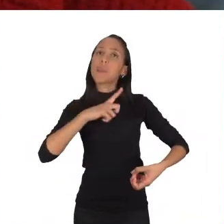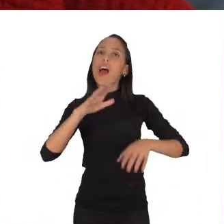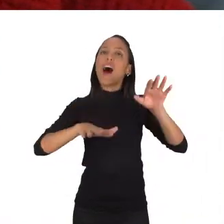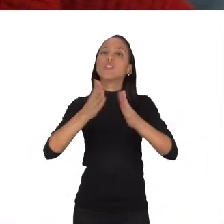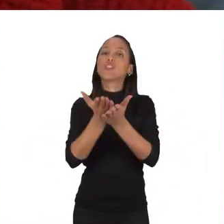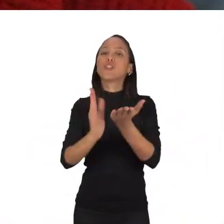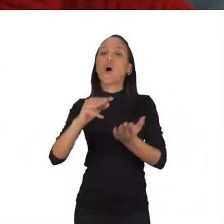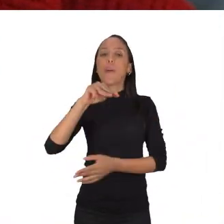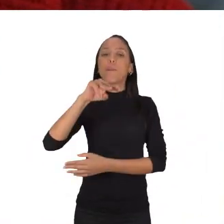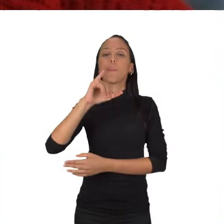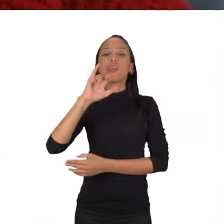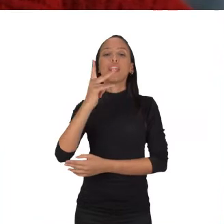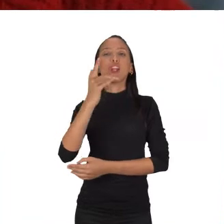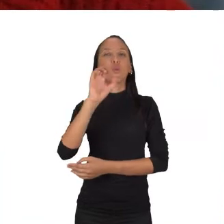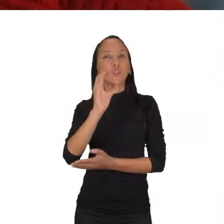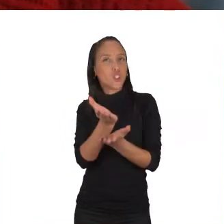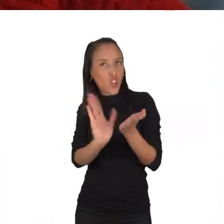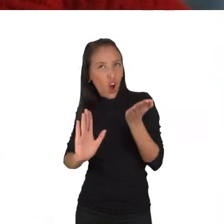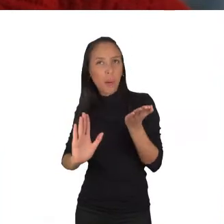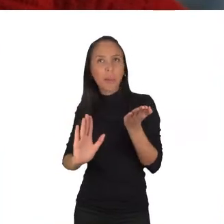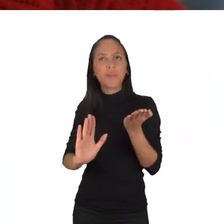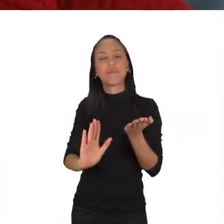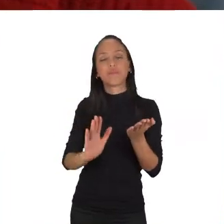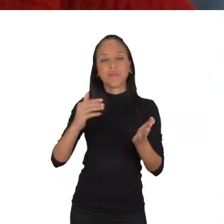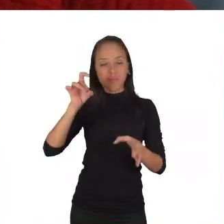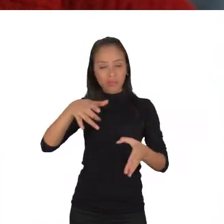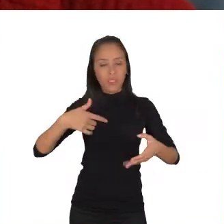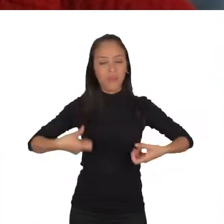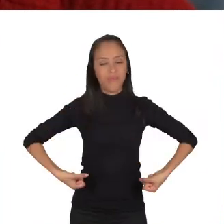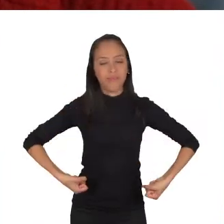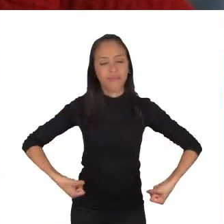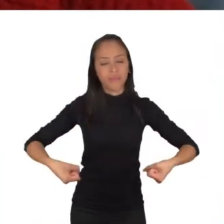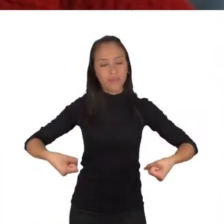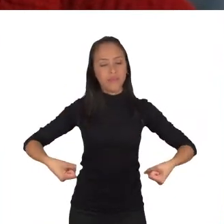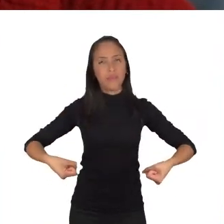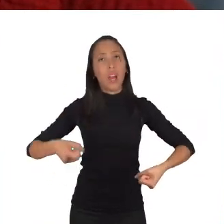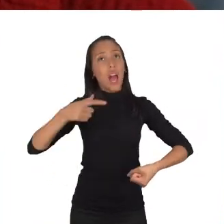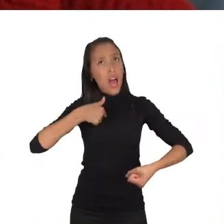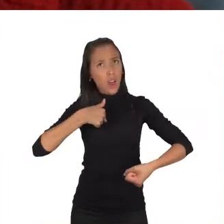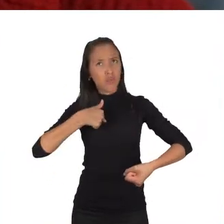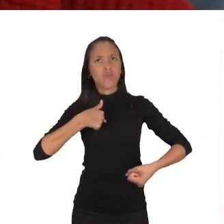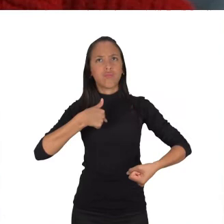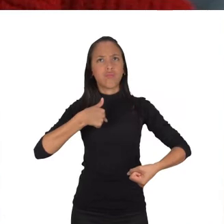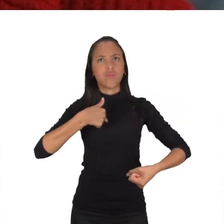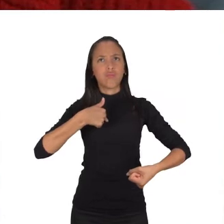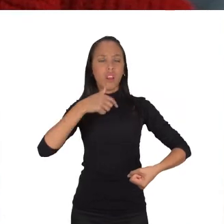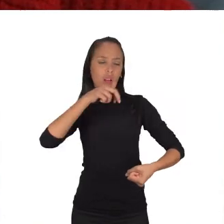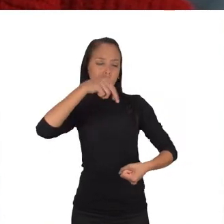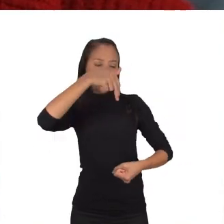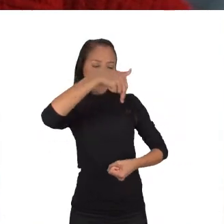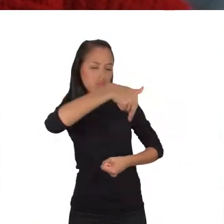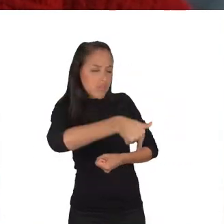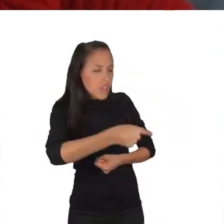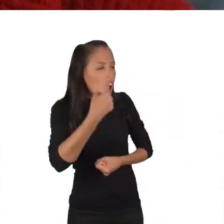vezes, que tratava a criação, ficava o resto de grãos na carroça. Foi nessa época que quando eu desci lá embaixo,